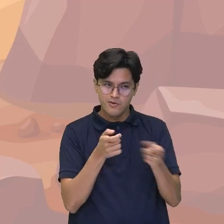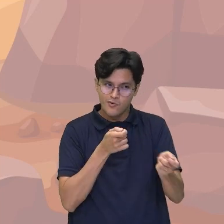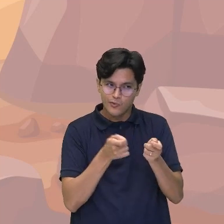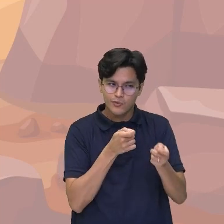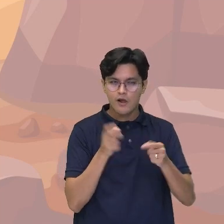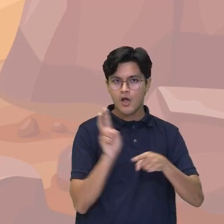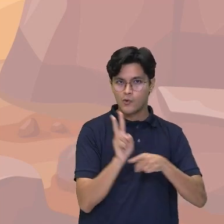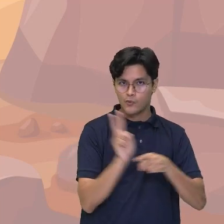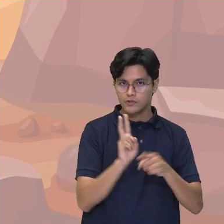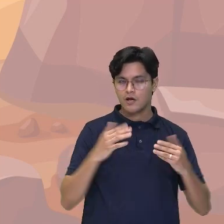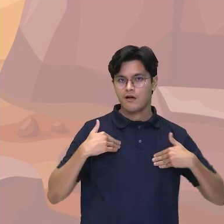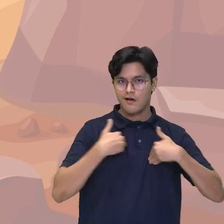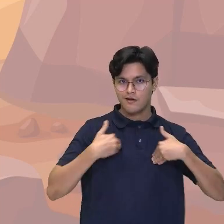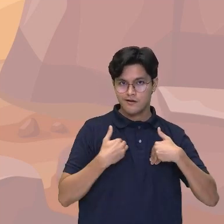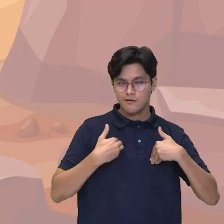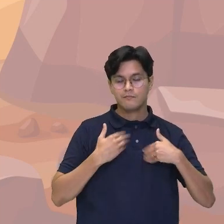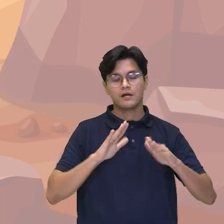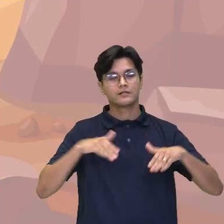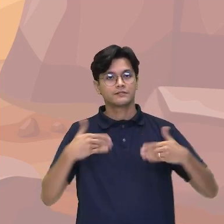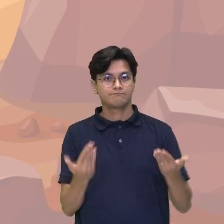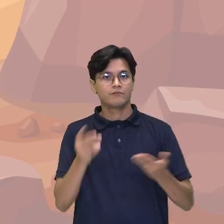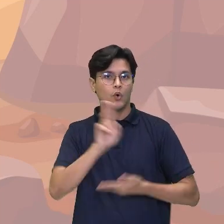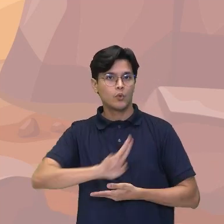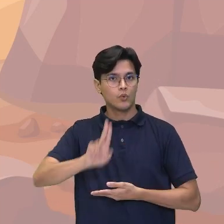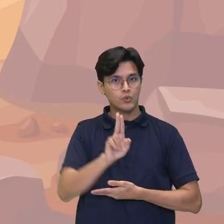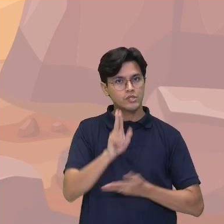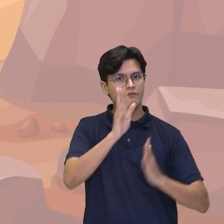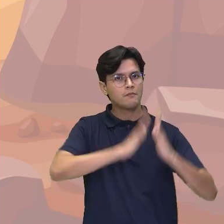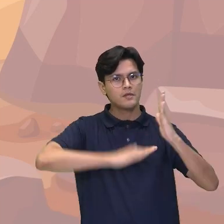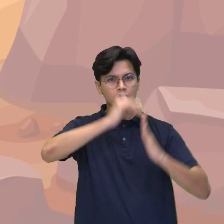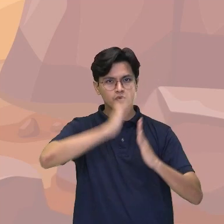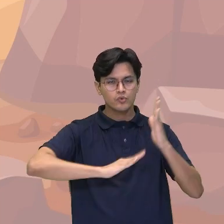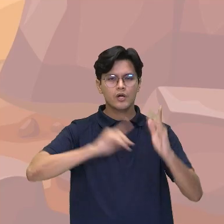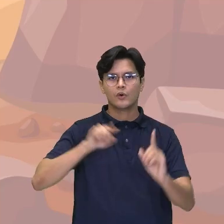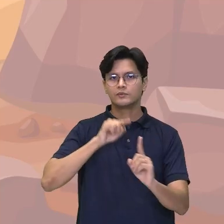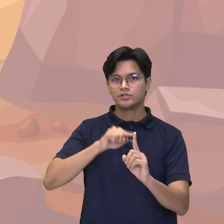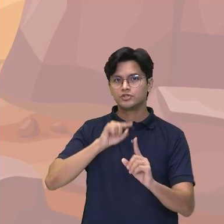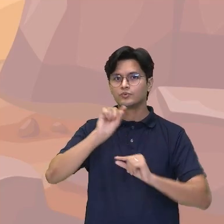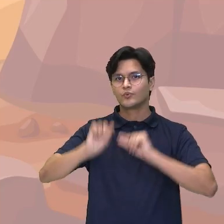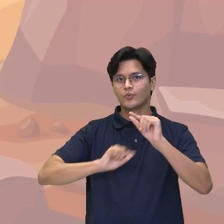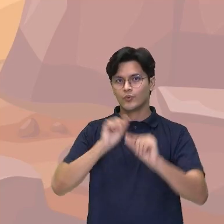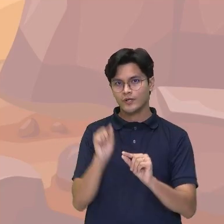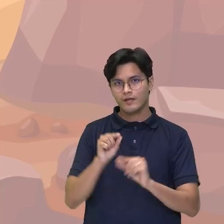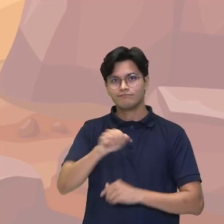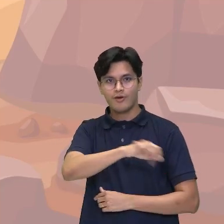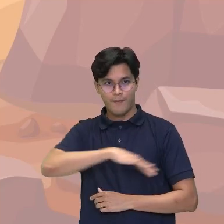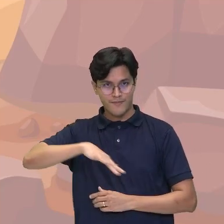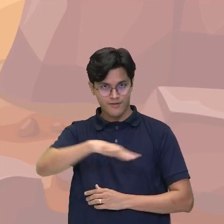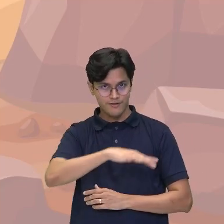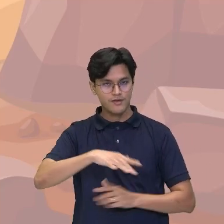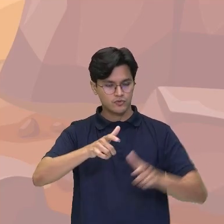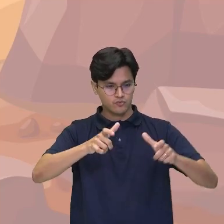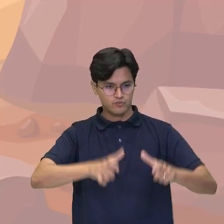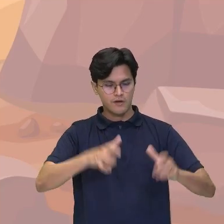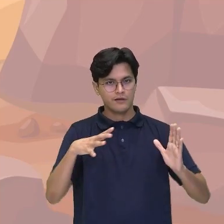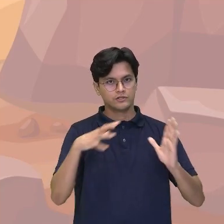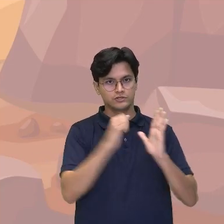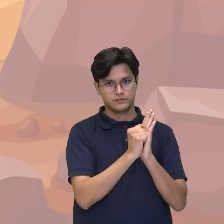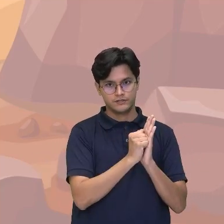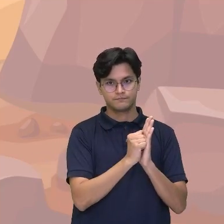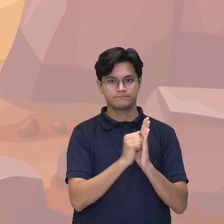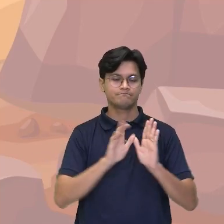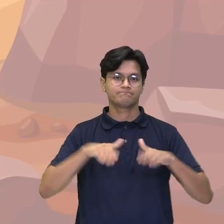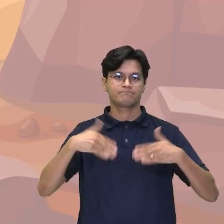animais, então ele utilizava a pintura apenas para registrar o seu ambiente. A partir daí nós temos um